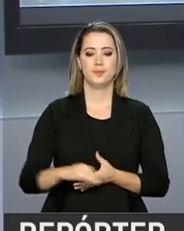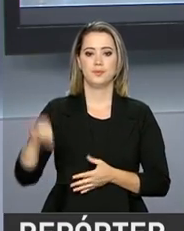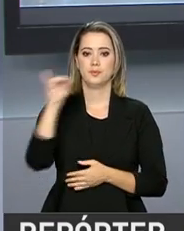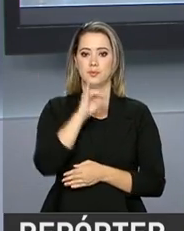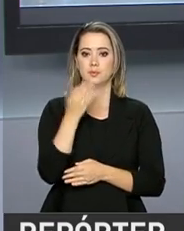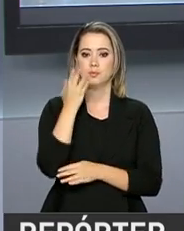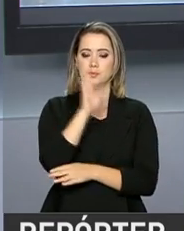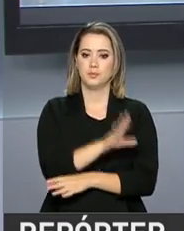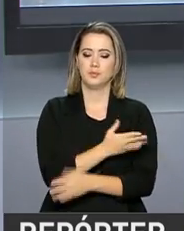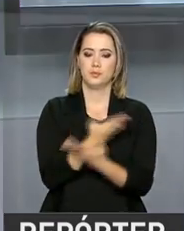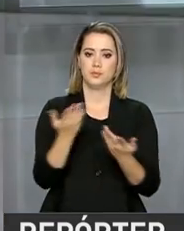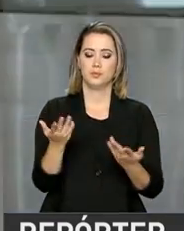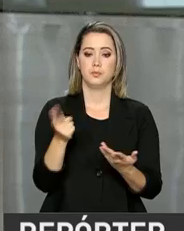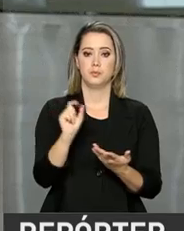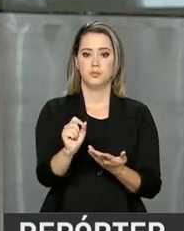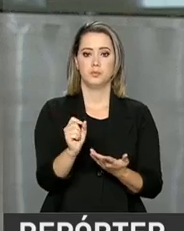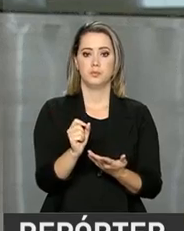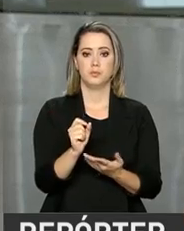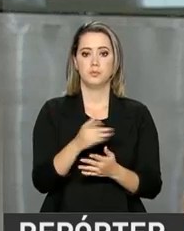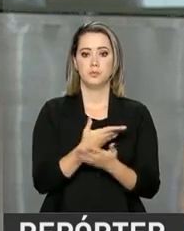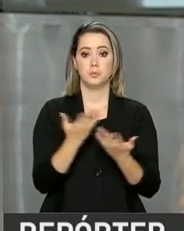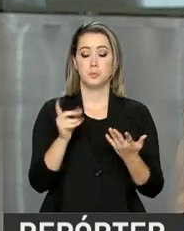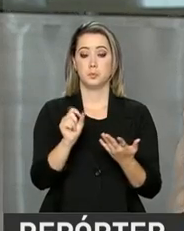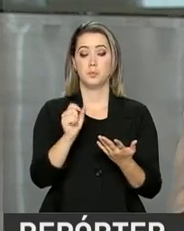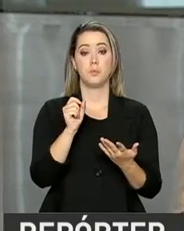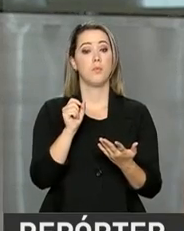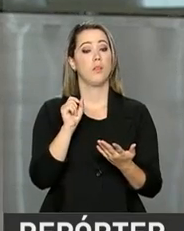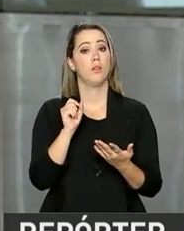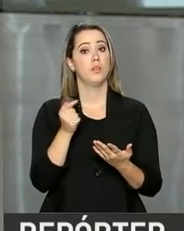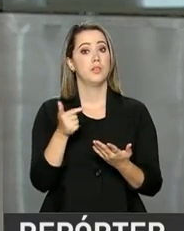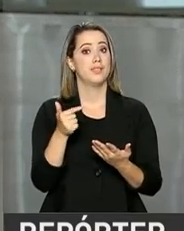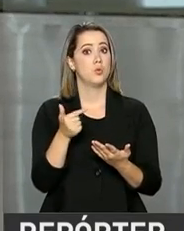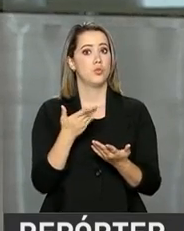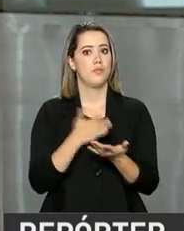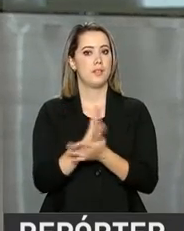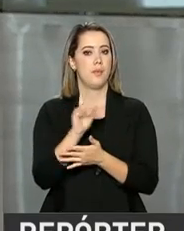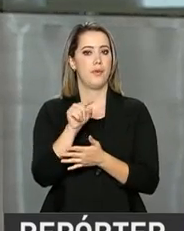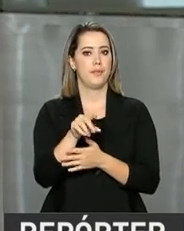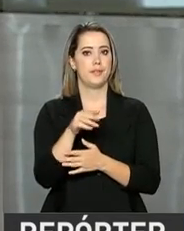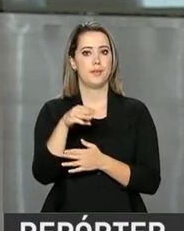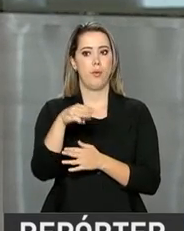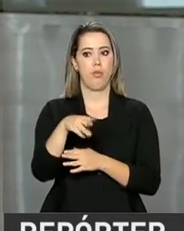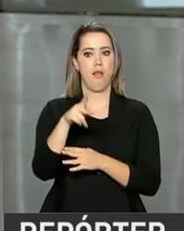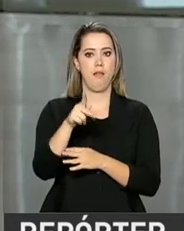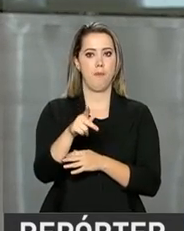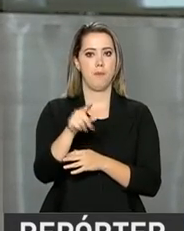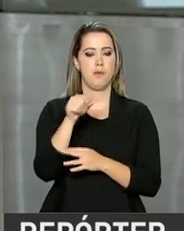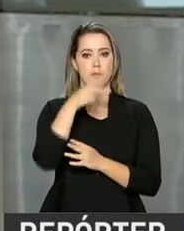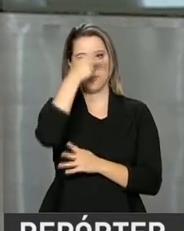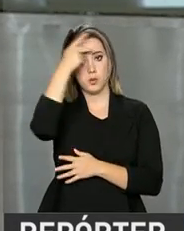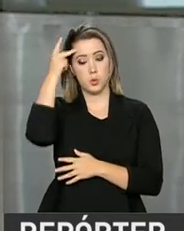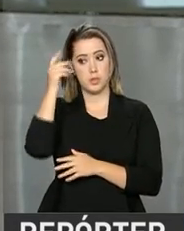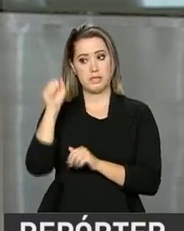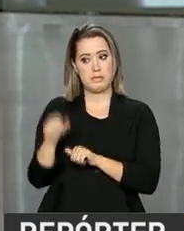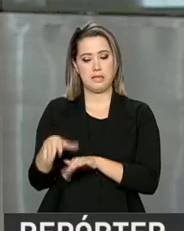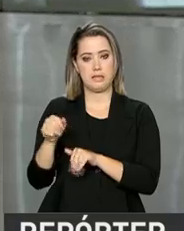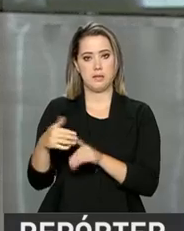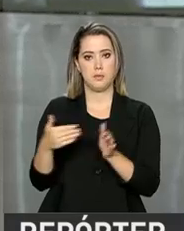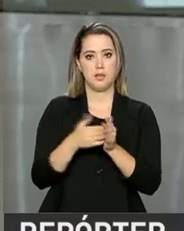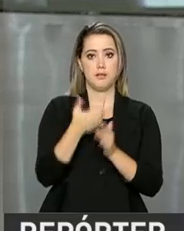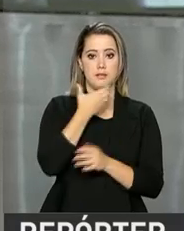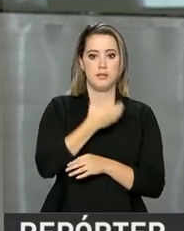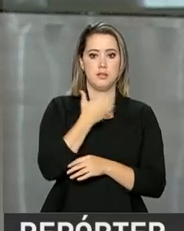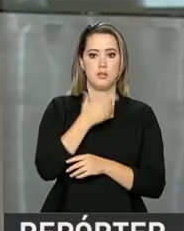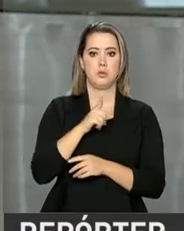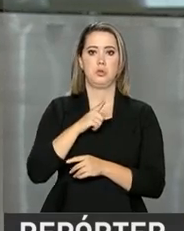Olá Roberto Boa tarde novamente Boa tarde também a todos pois é sem a aprovação da MP os trabalhadores nascidos entre Setembro e dezembro